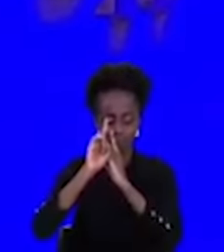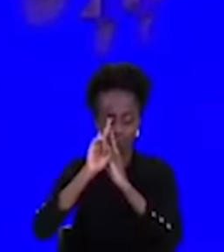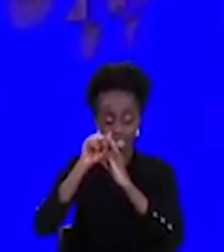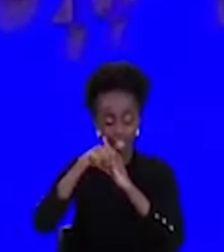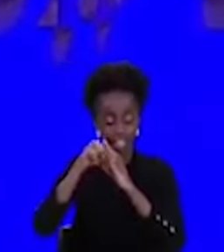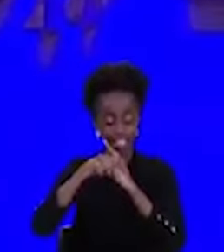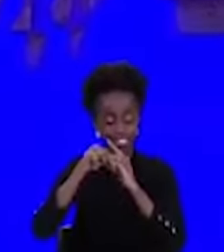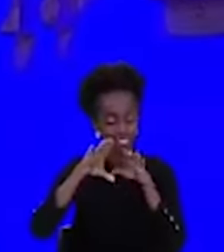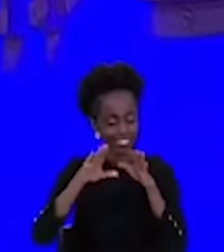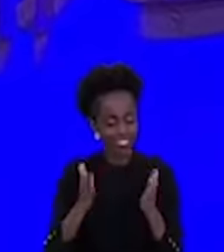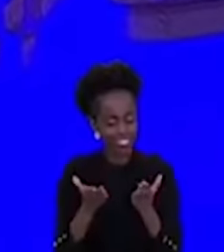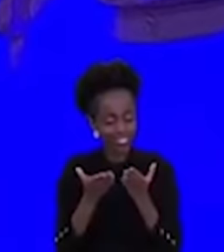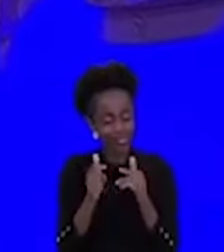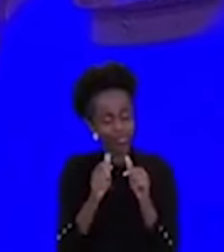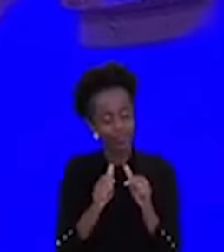neste altar,